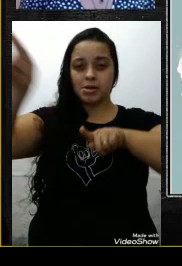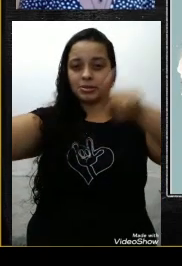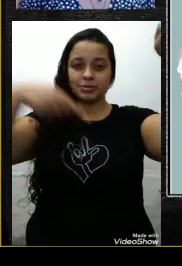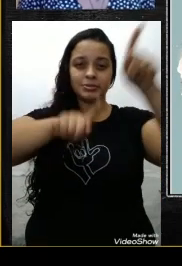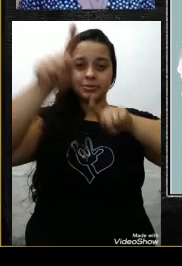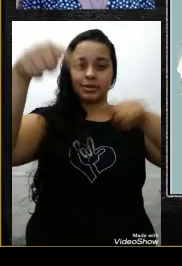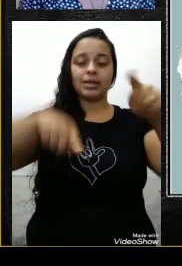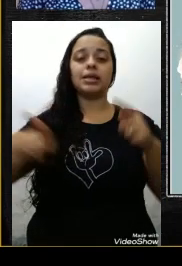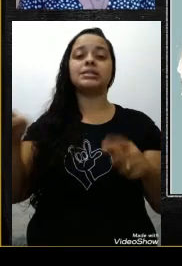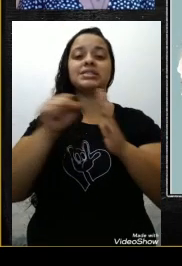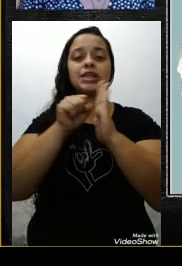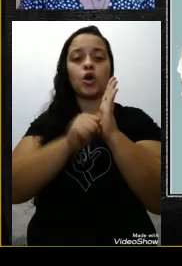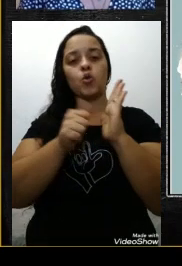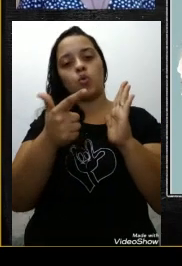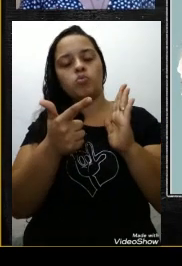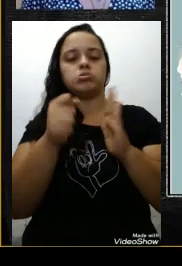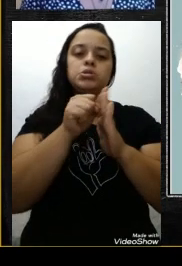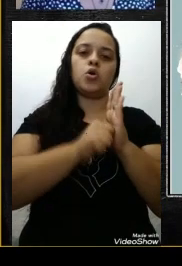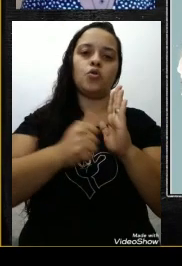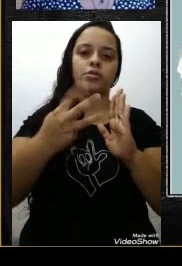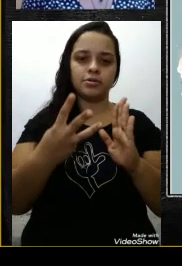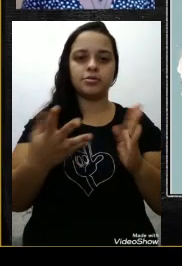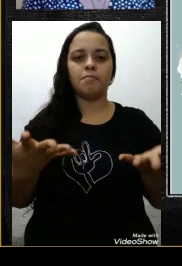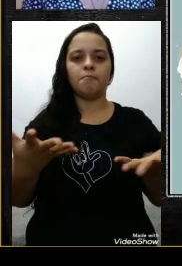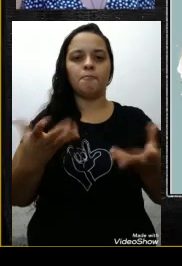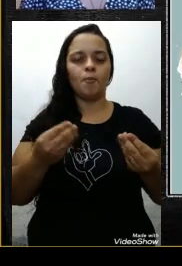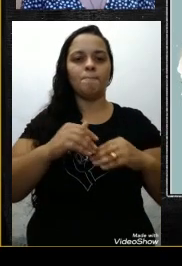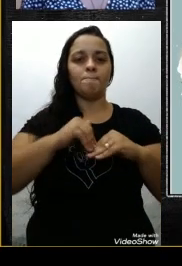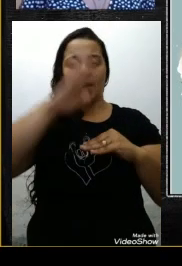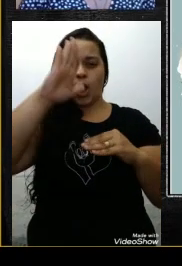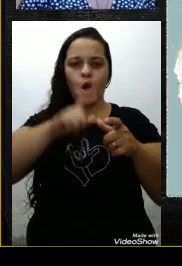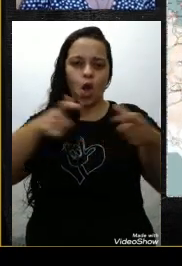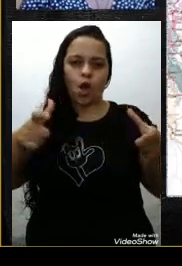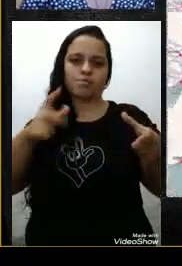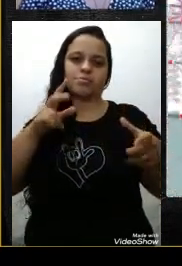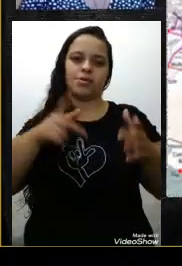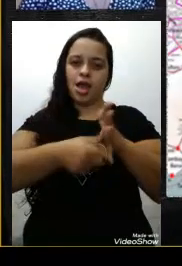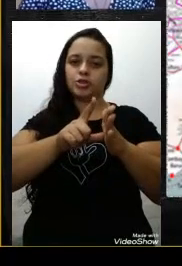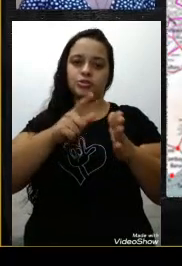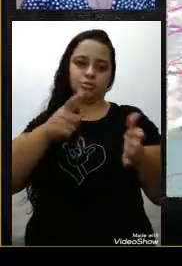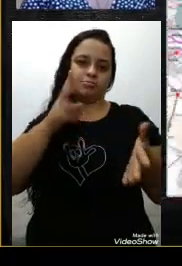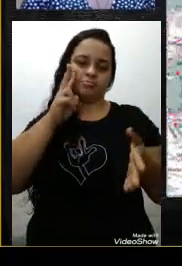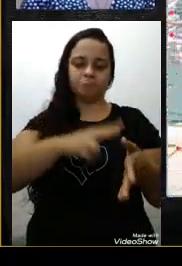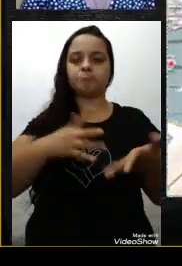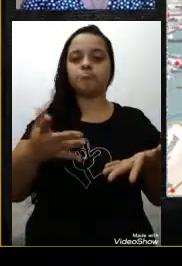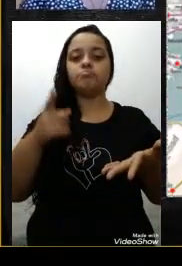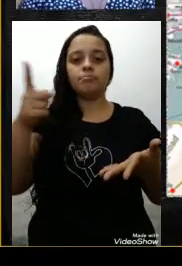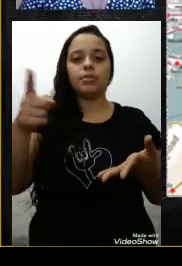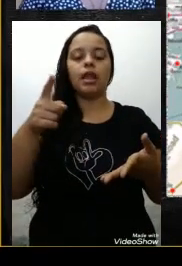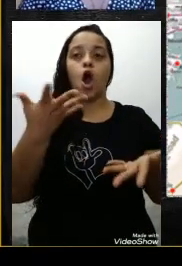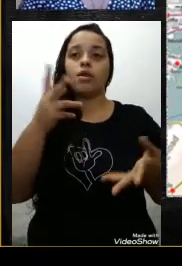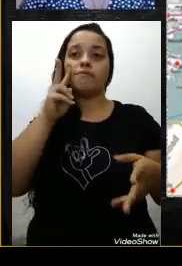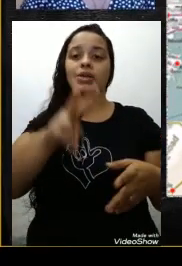existia entre os séculos XII e século XIII, muito mais complexa do que a gente pode imaginar. E, em detalhe, eu sigo com vocês